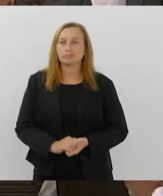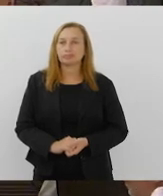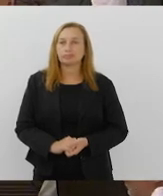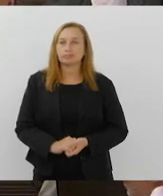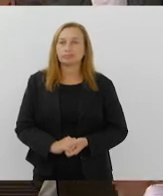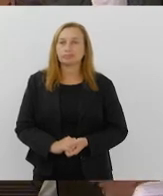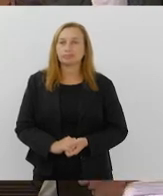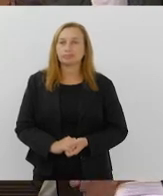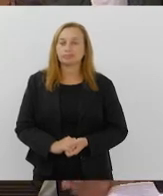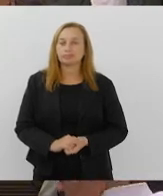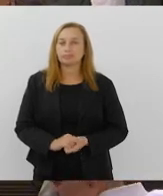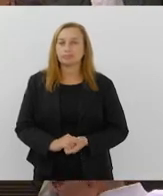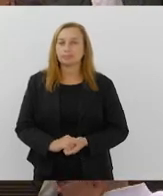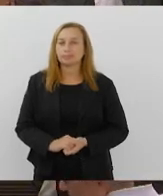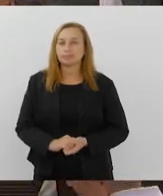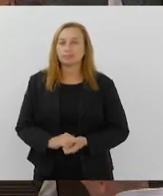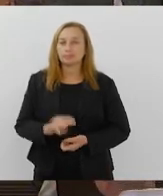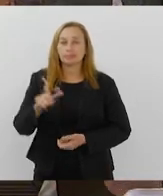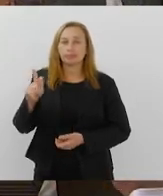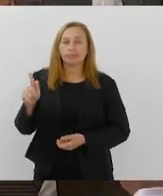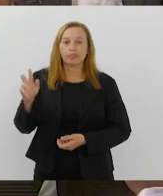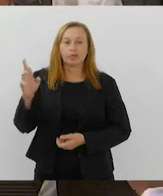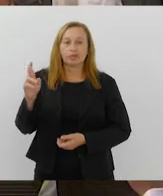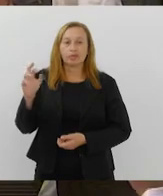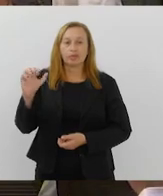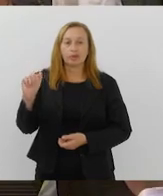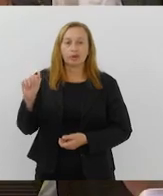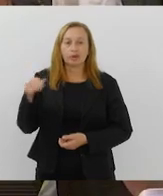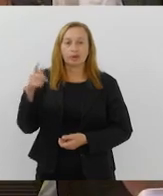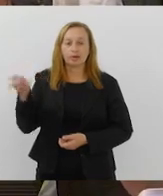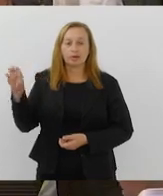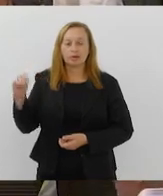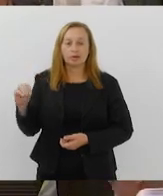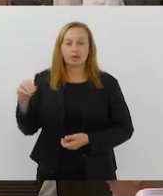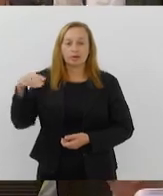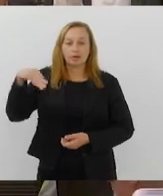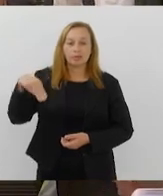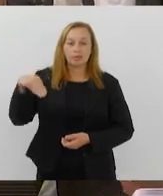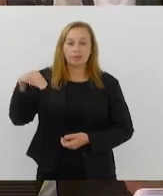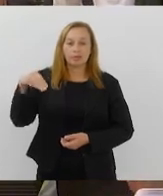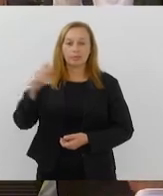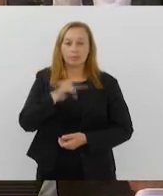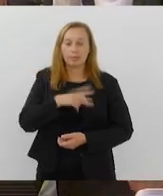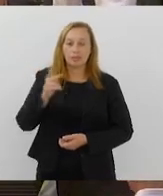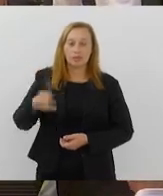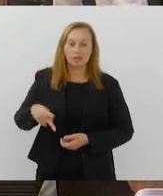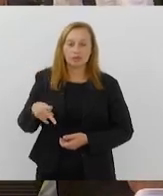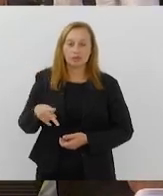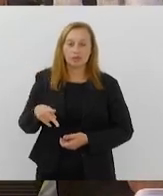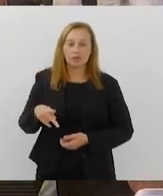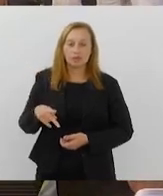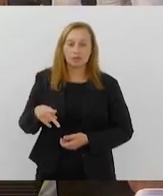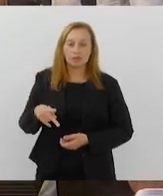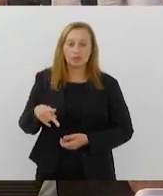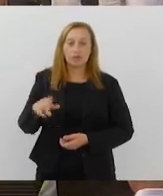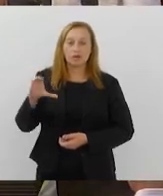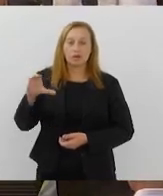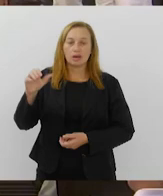Próximo agraciado, grão-mestre Carlos Alberto dos Santos Dias, diretor de eventos do Instituto Internacional Conde